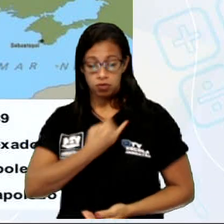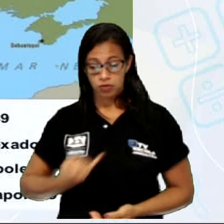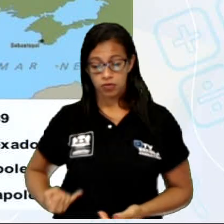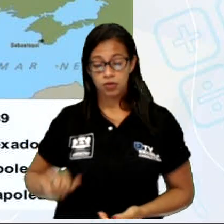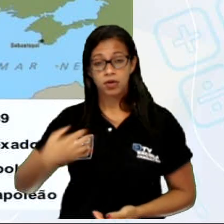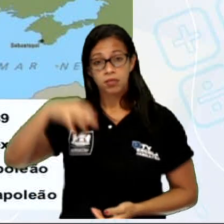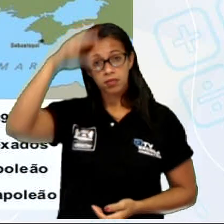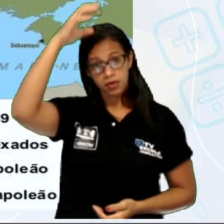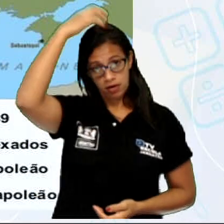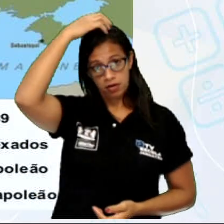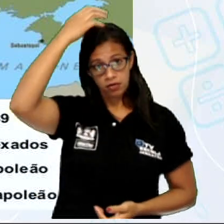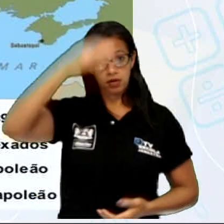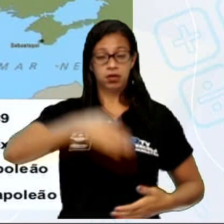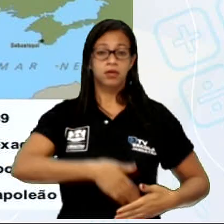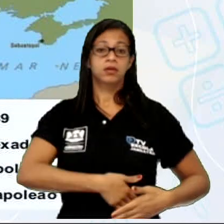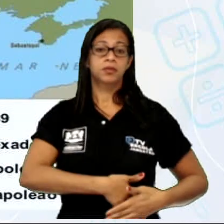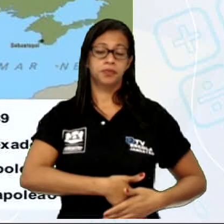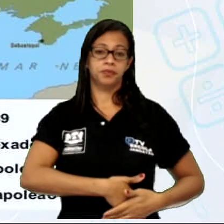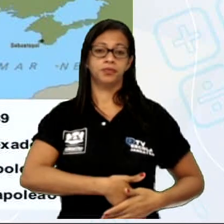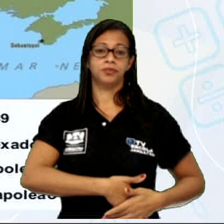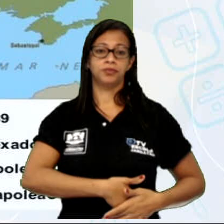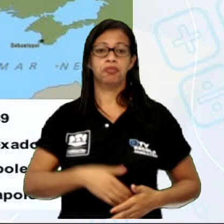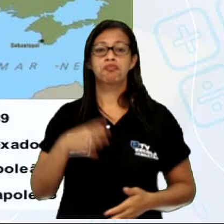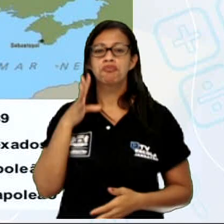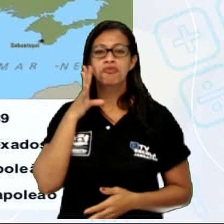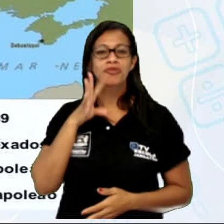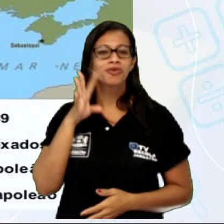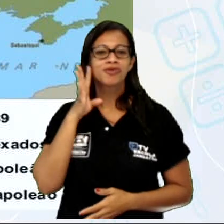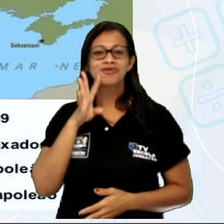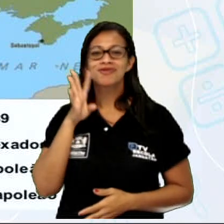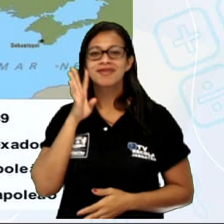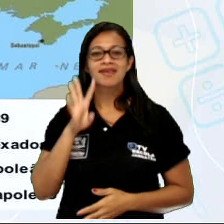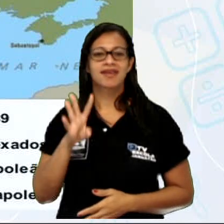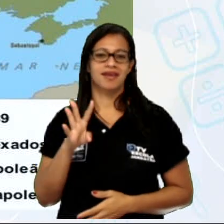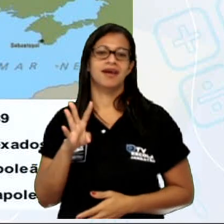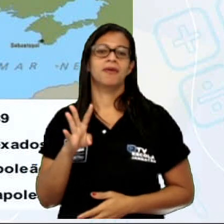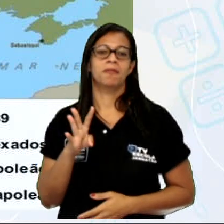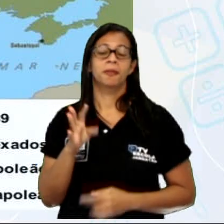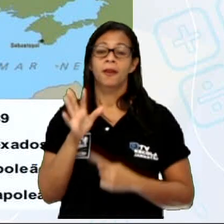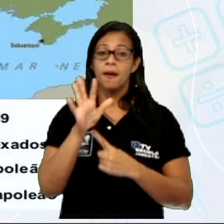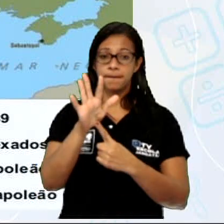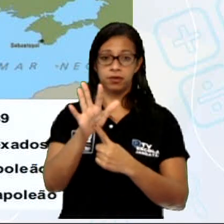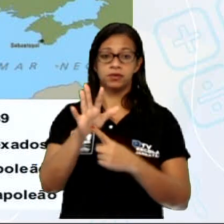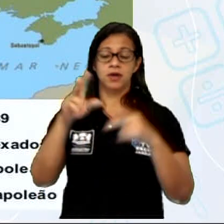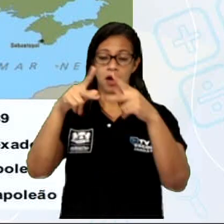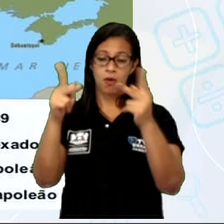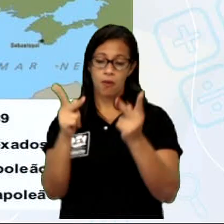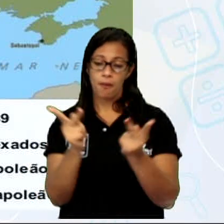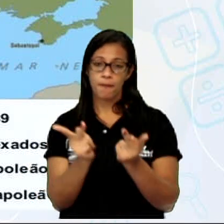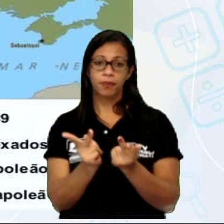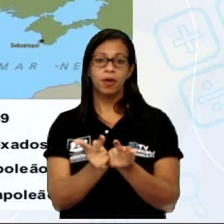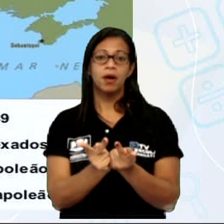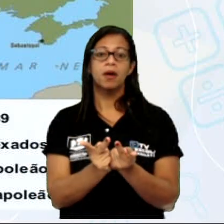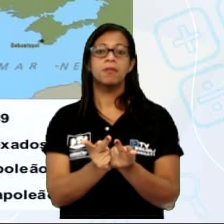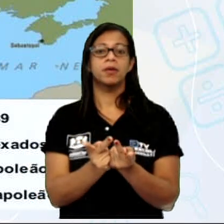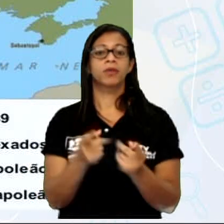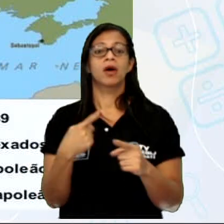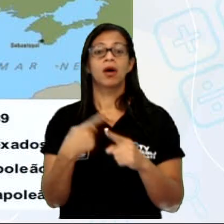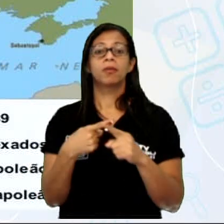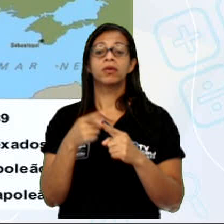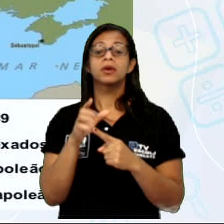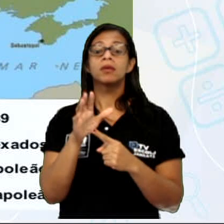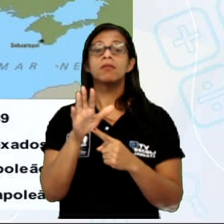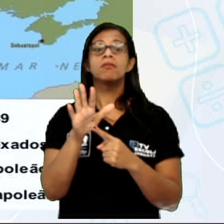de Napoleão, é muito legal que a gente esteja trabalhando com o mapa, porque ele nos dá uma visão ampla do que